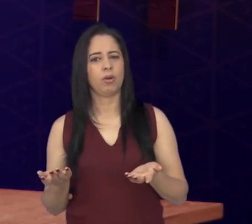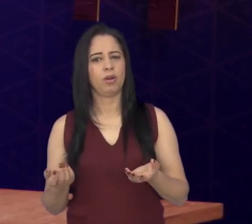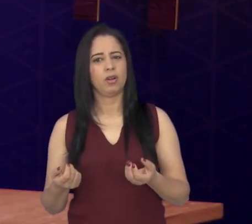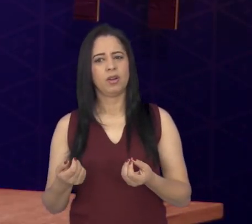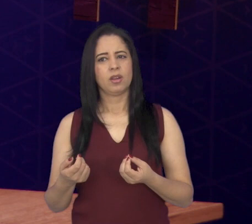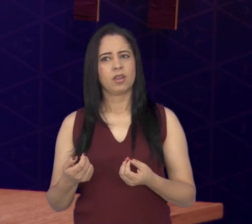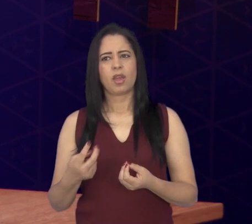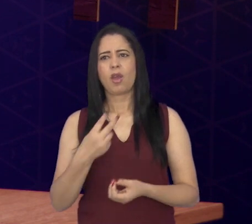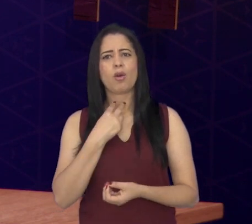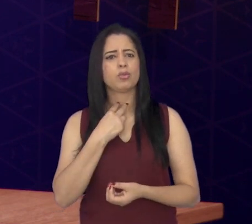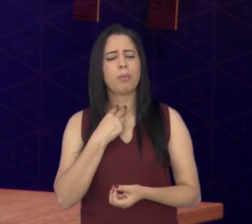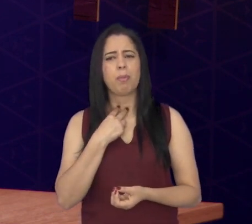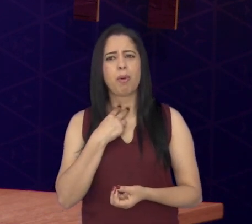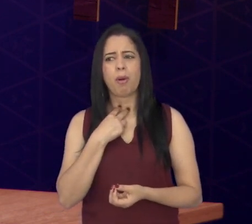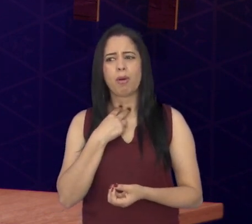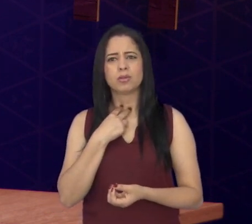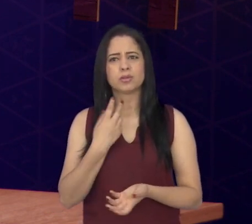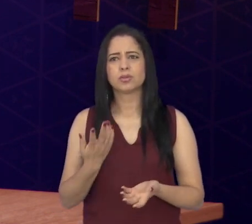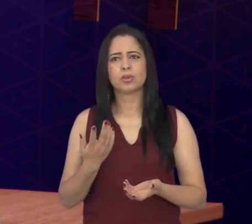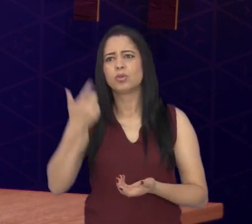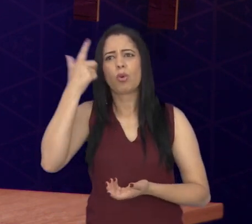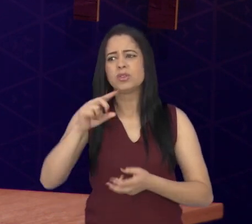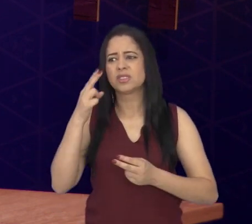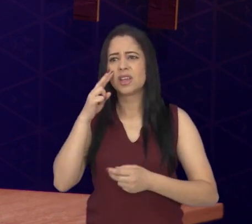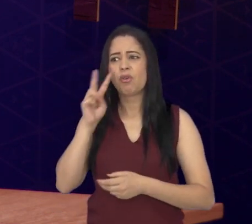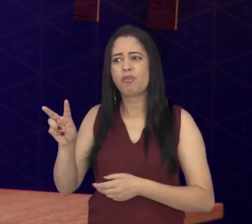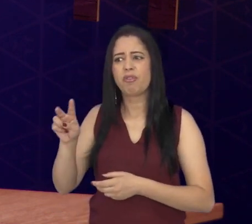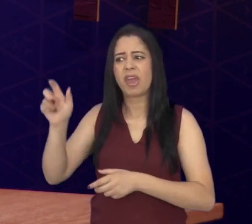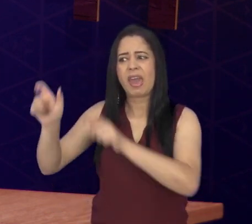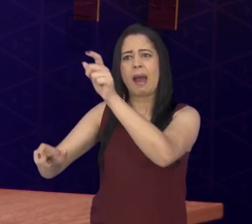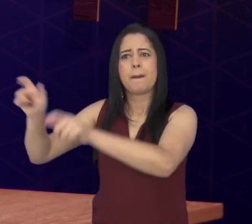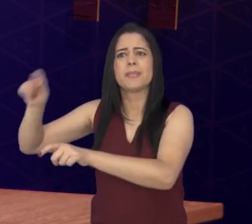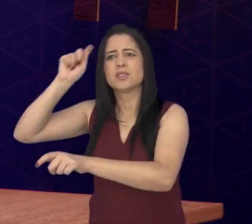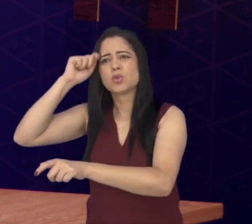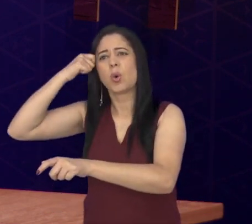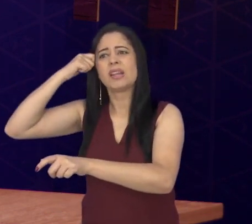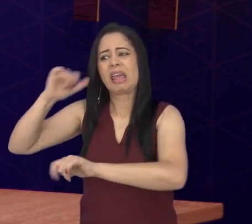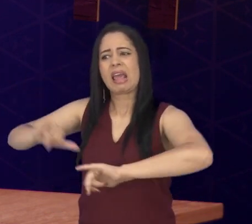né, o T'Chaka, falou: meu, eu não posso ver o nosso povo